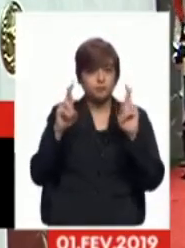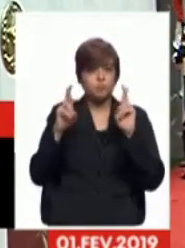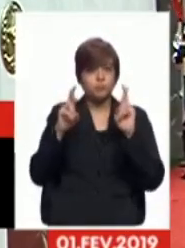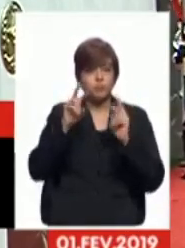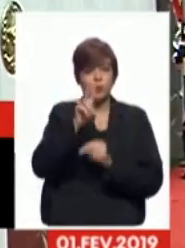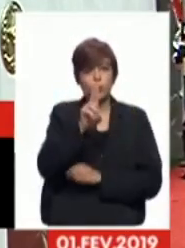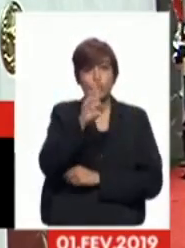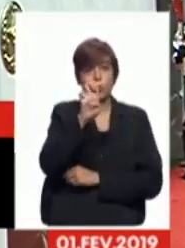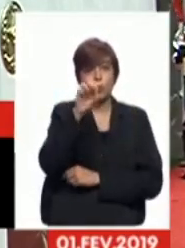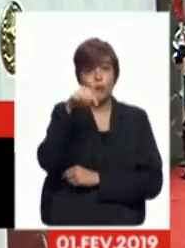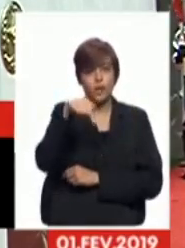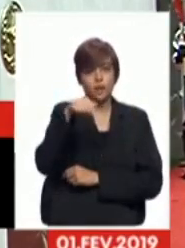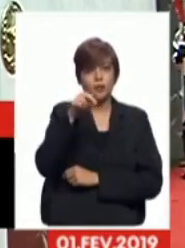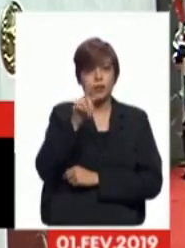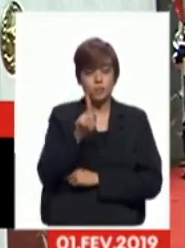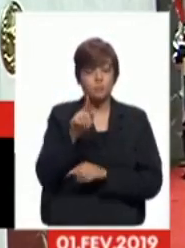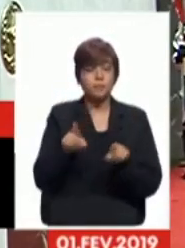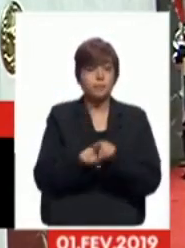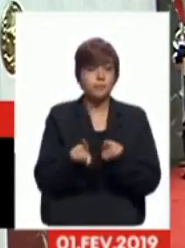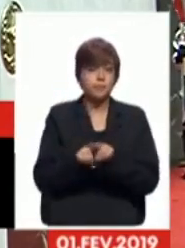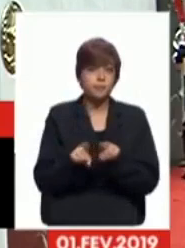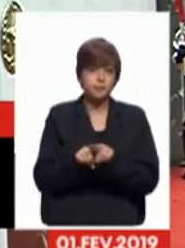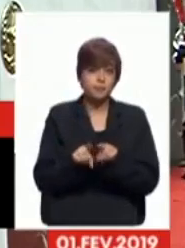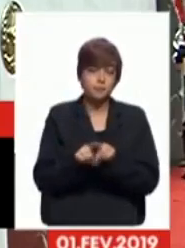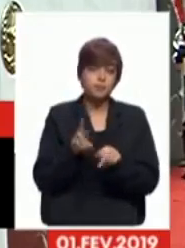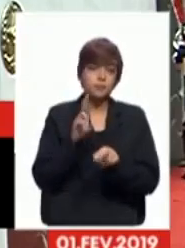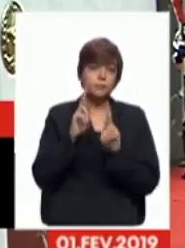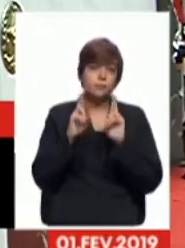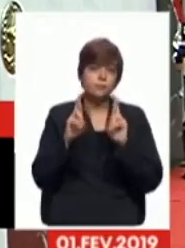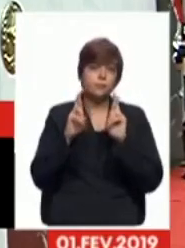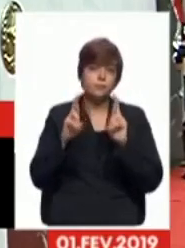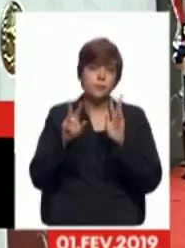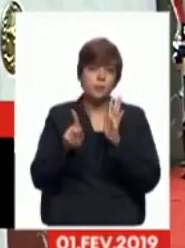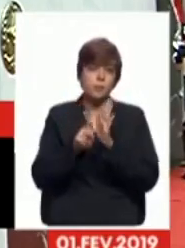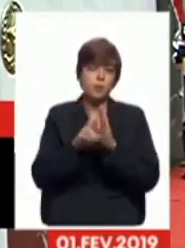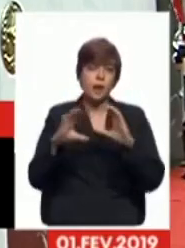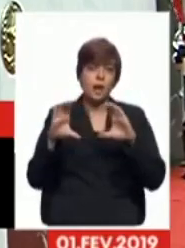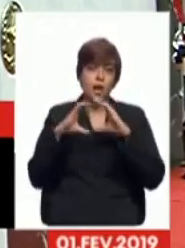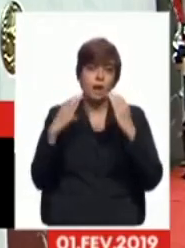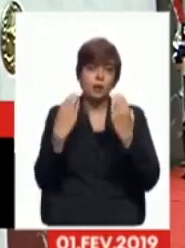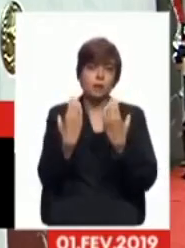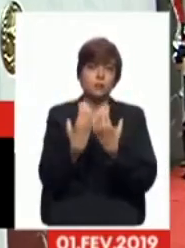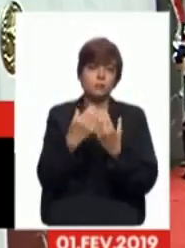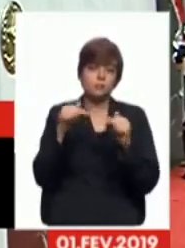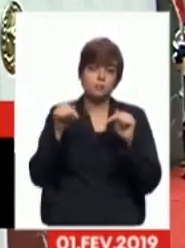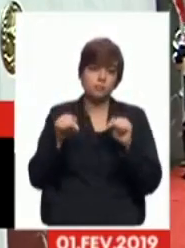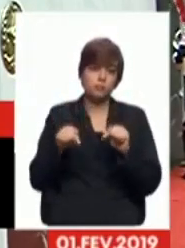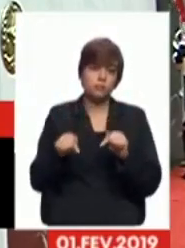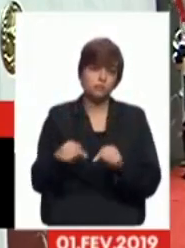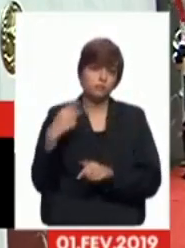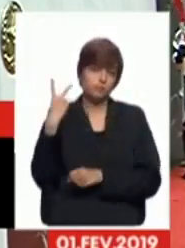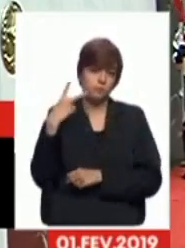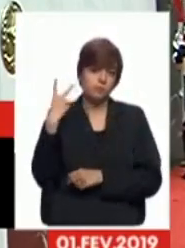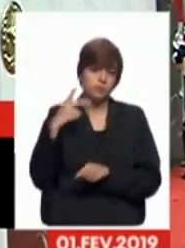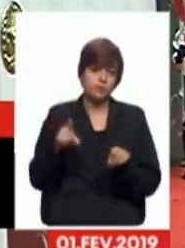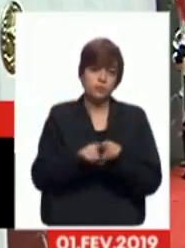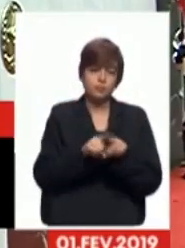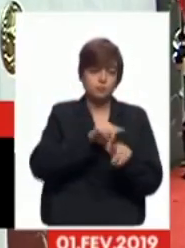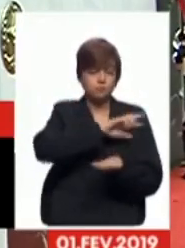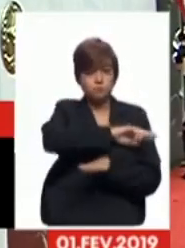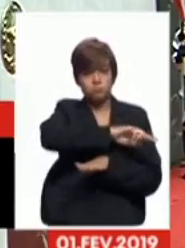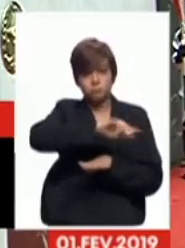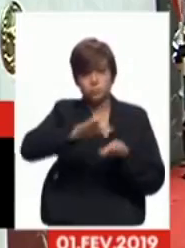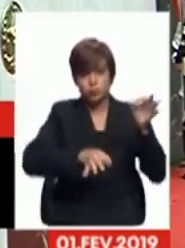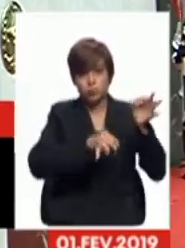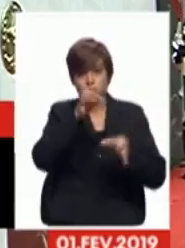Altair Gomes, representando a Câmara Municipal de Belo Horizonte, e demais representantes do Judiciário, Ministério